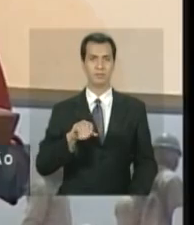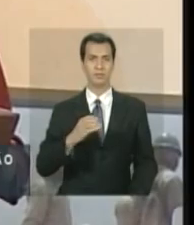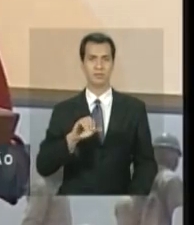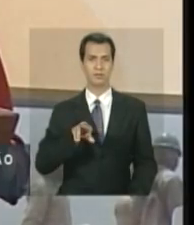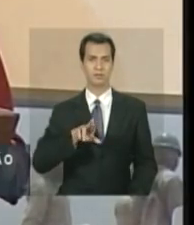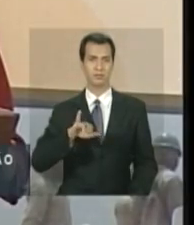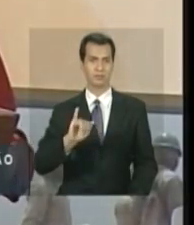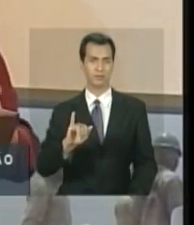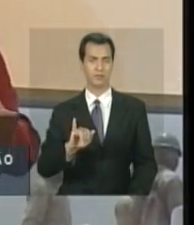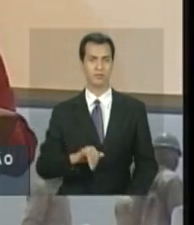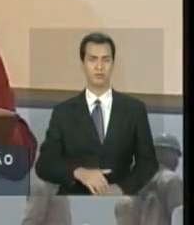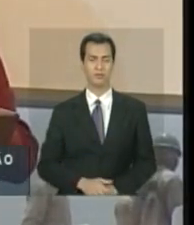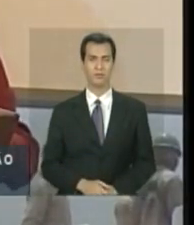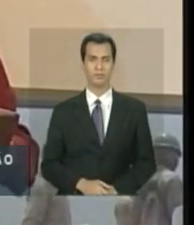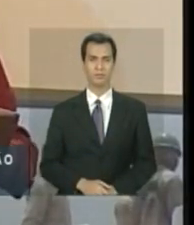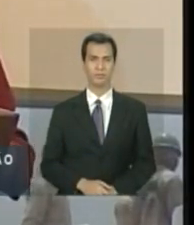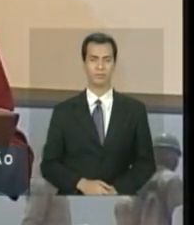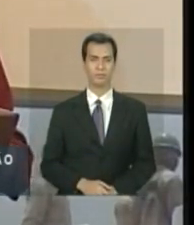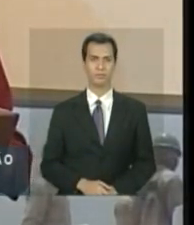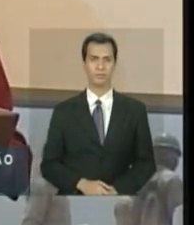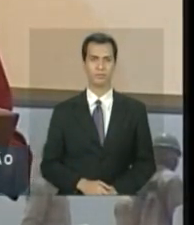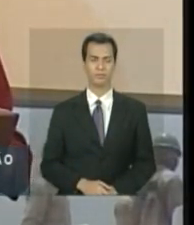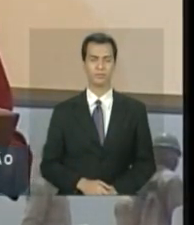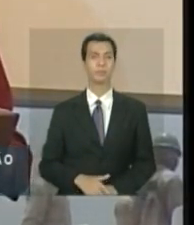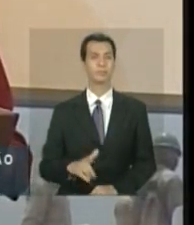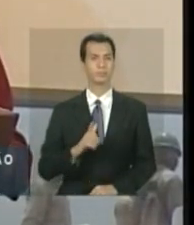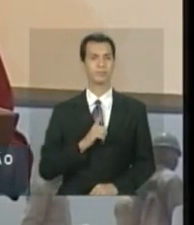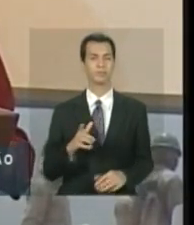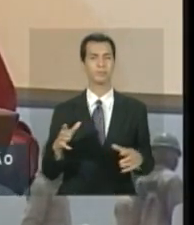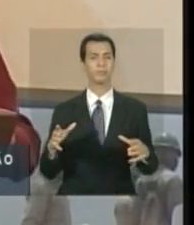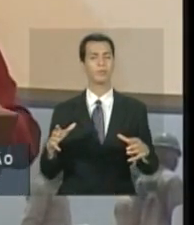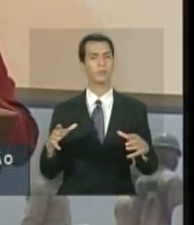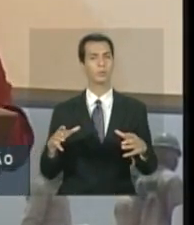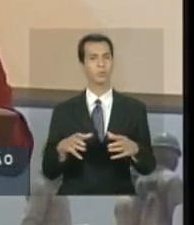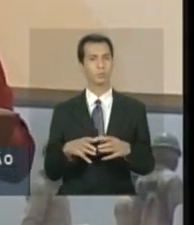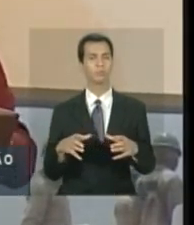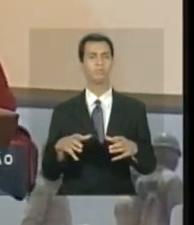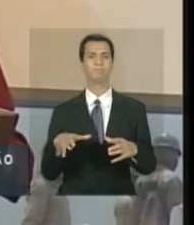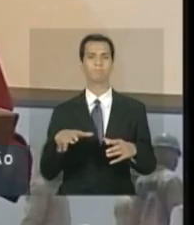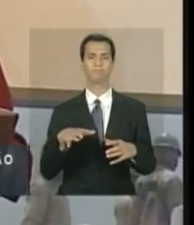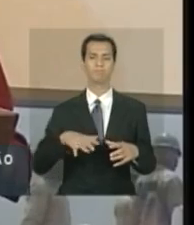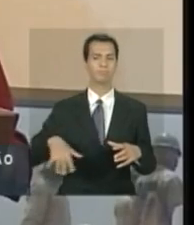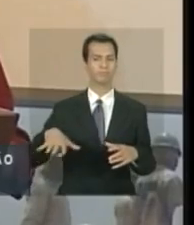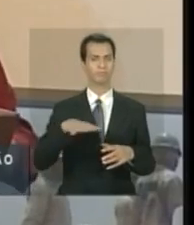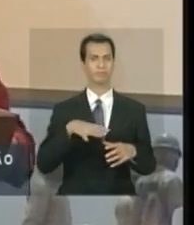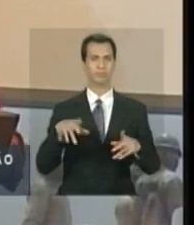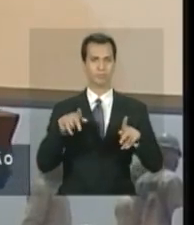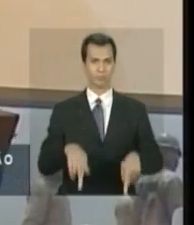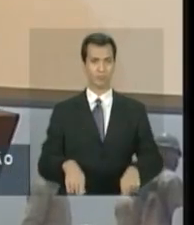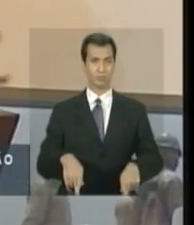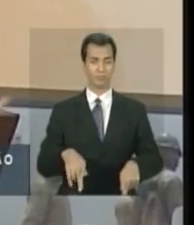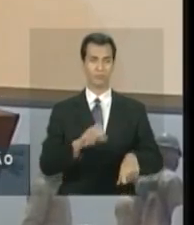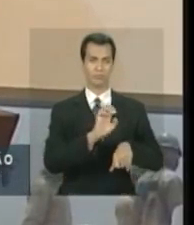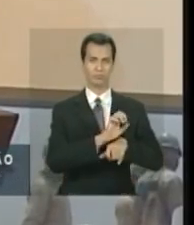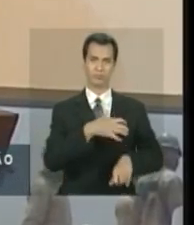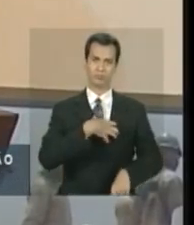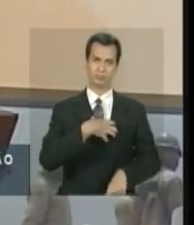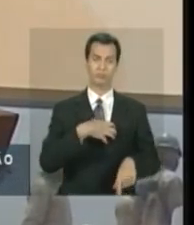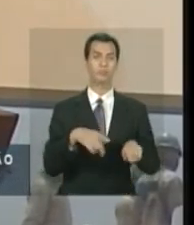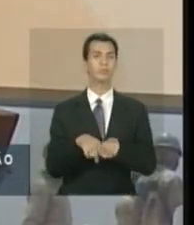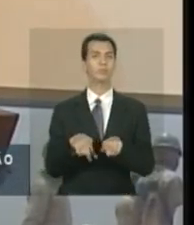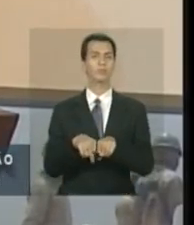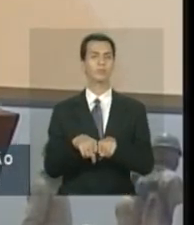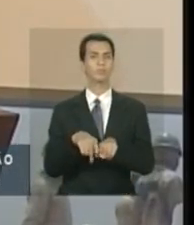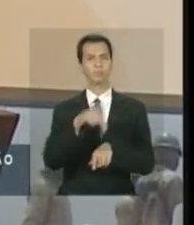aqui em Camaçari, está uma parte essencial, não só da Bahia, mas também do futuro do